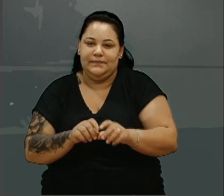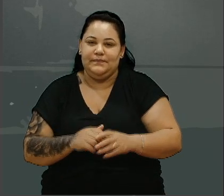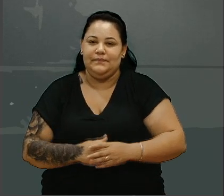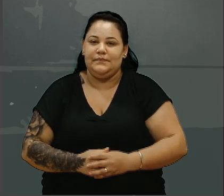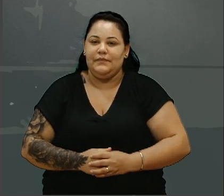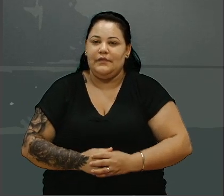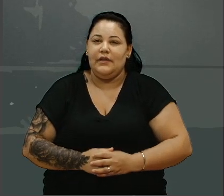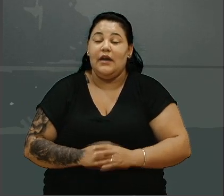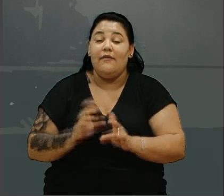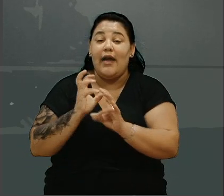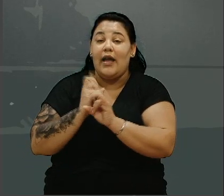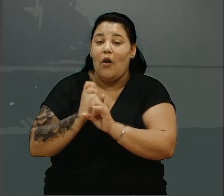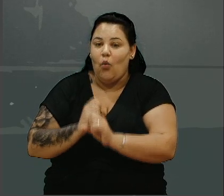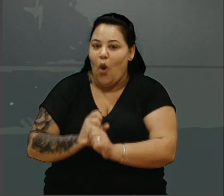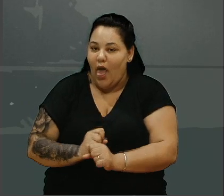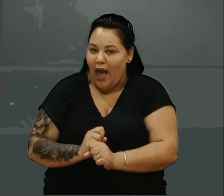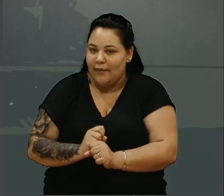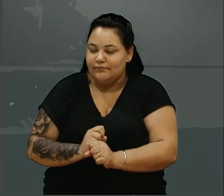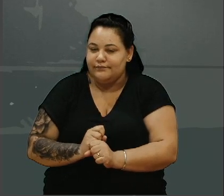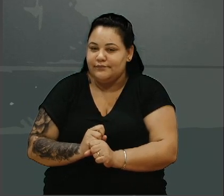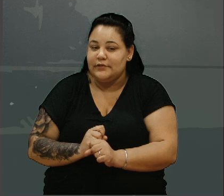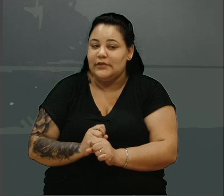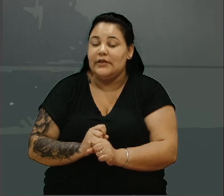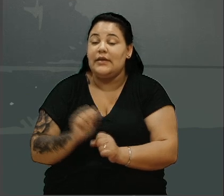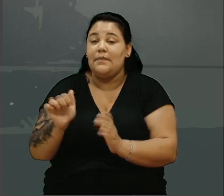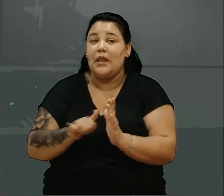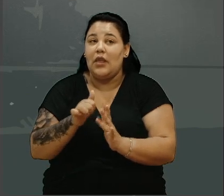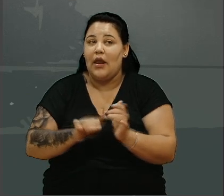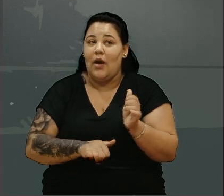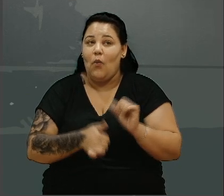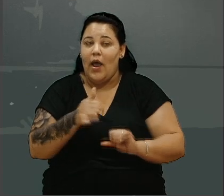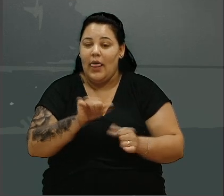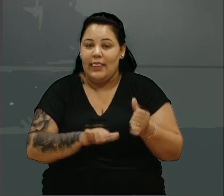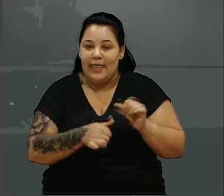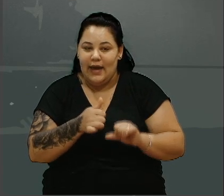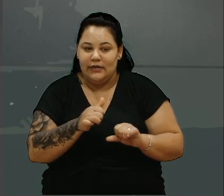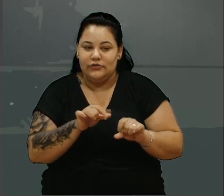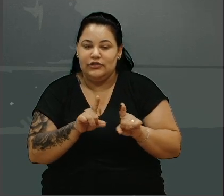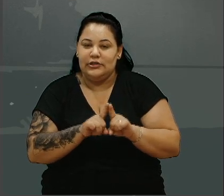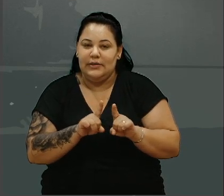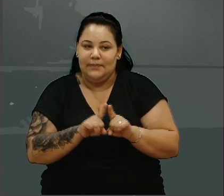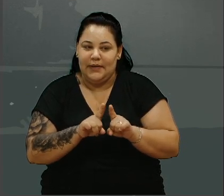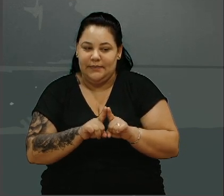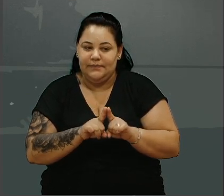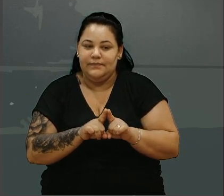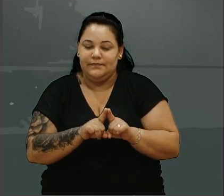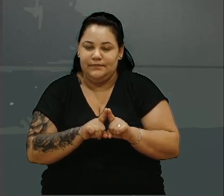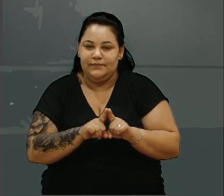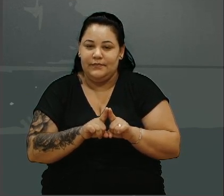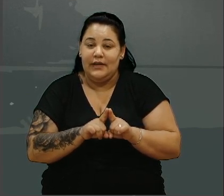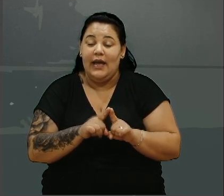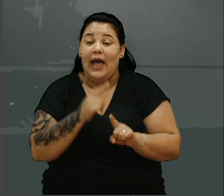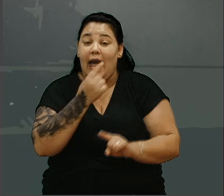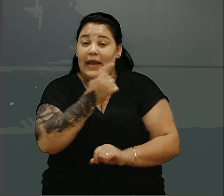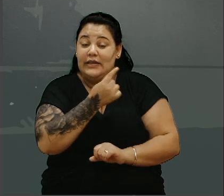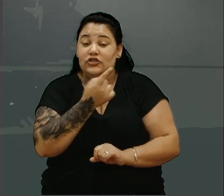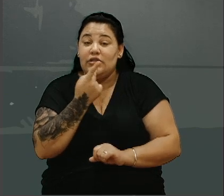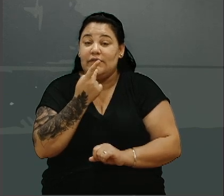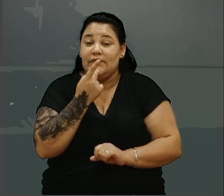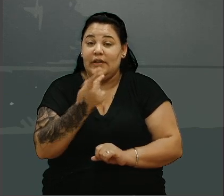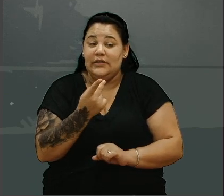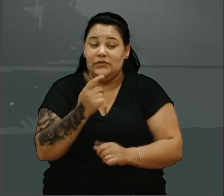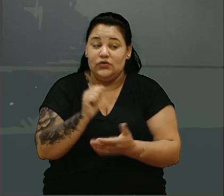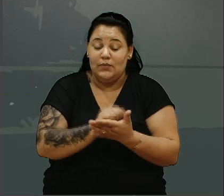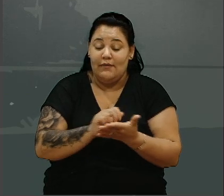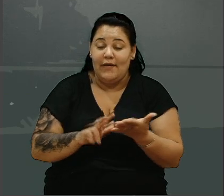Quantificar e qualificar os indicadores SAEB e SAERS. Aqui nós estamos falando de avaliação